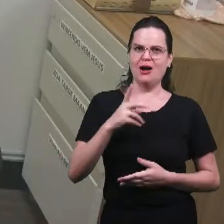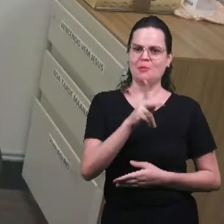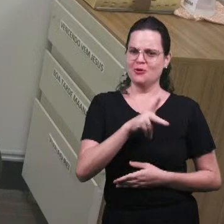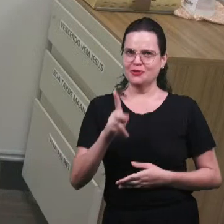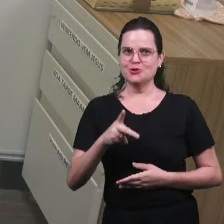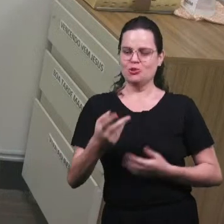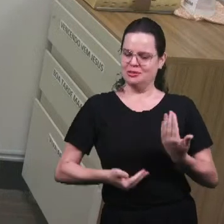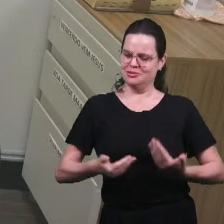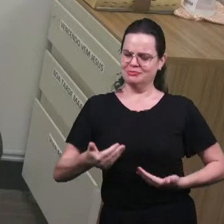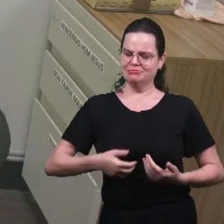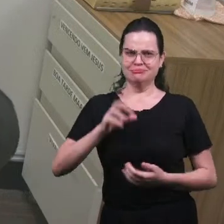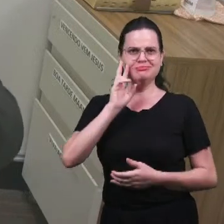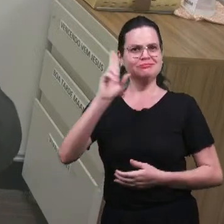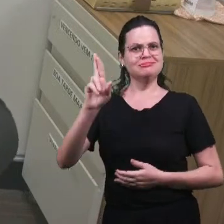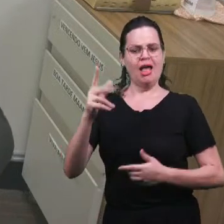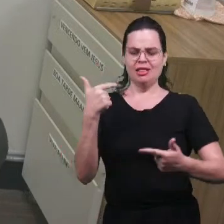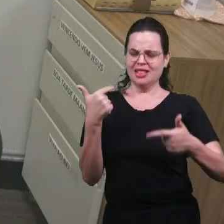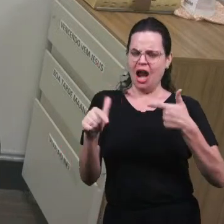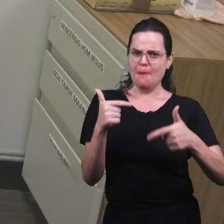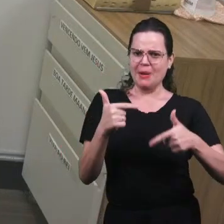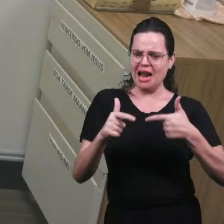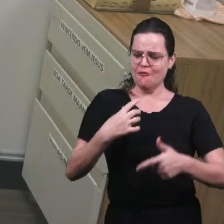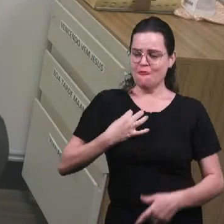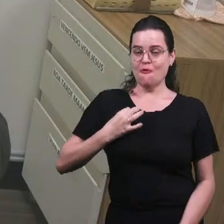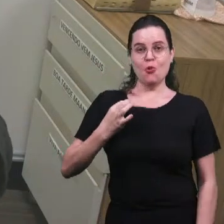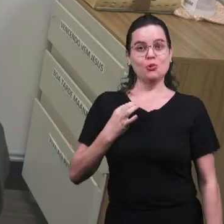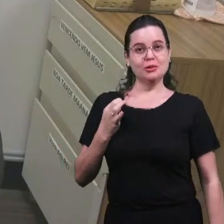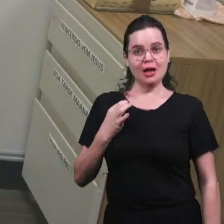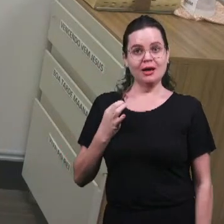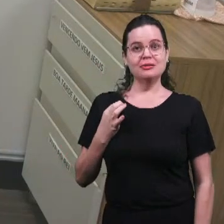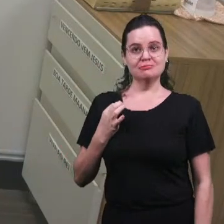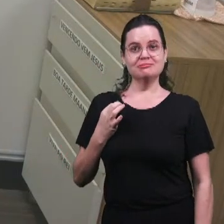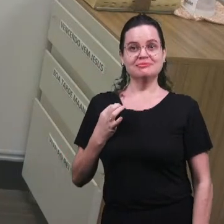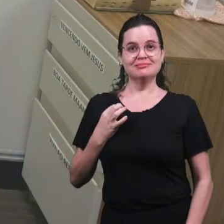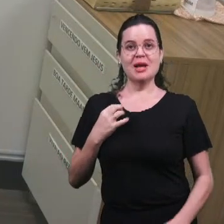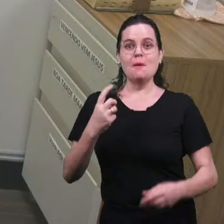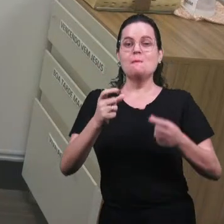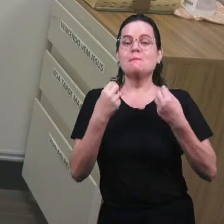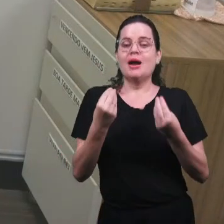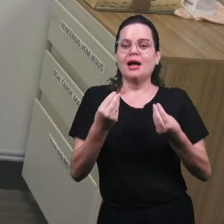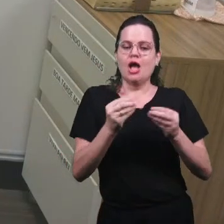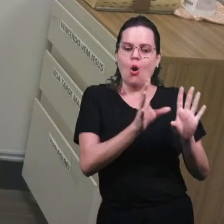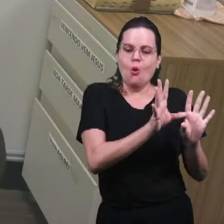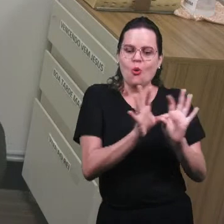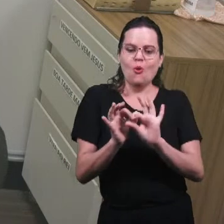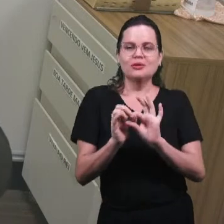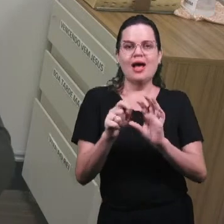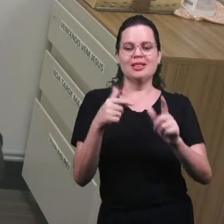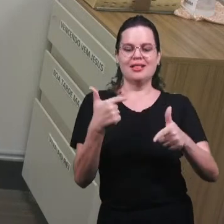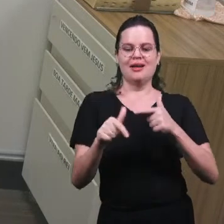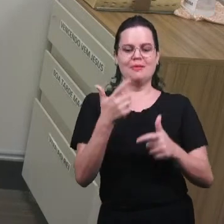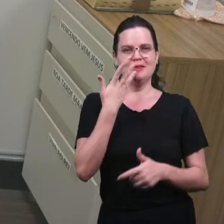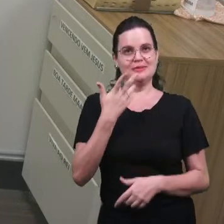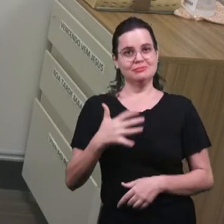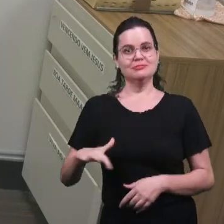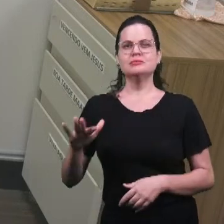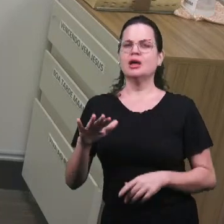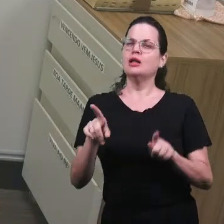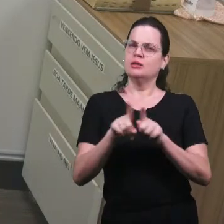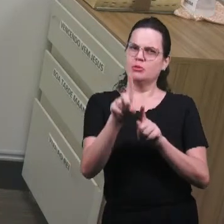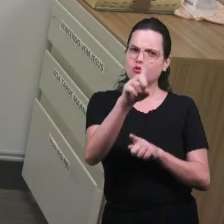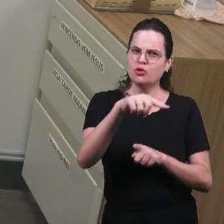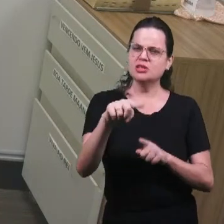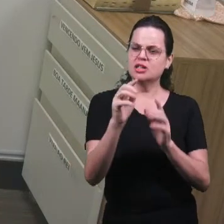do Senhor, que estão trabalhando voluntariamente pelos conteúdos, pelos trabalhos das crianças. Coloque na sua lista de